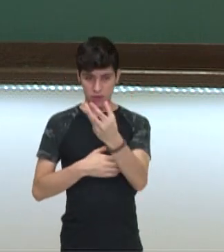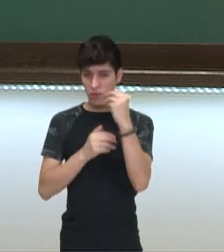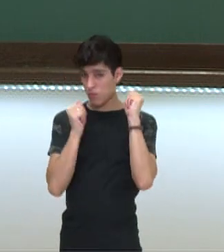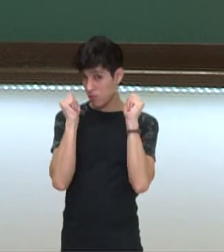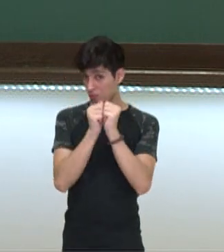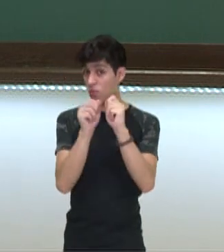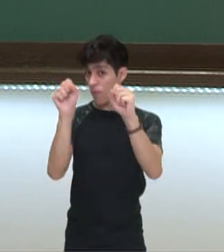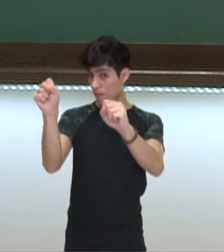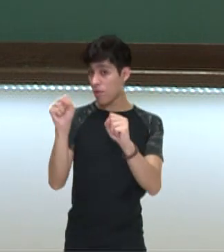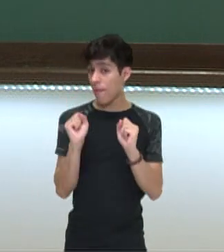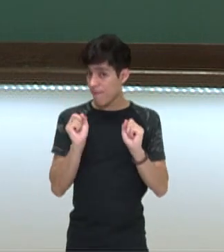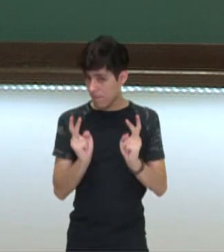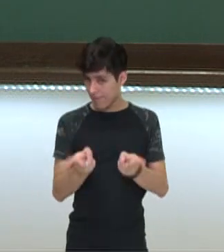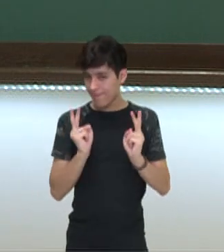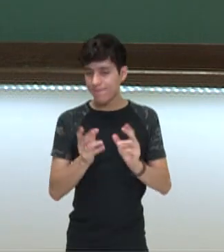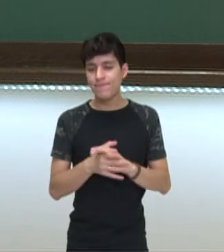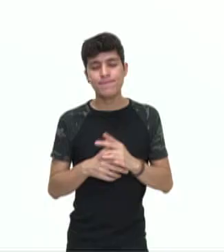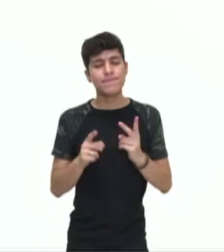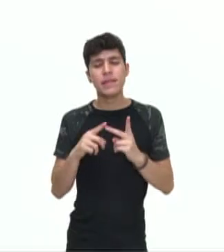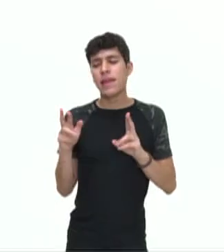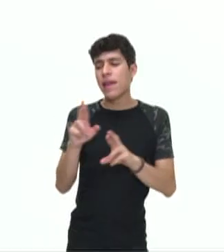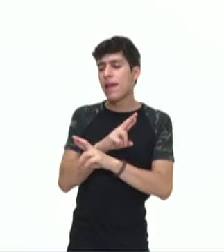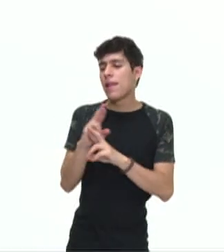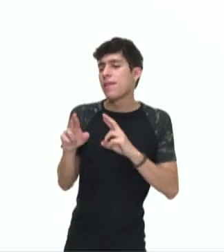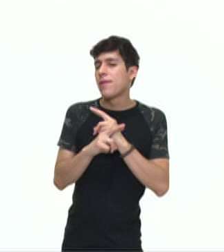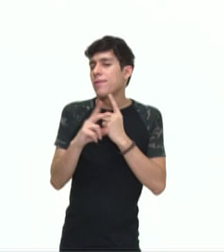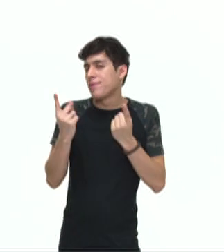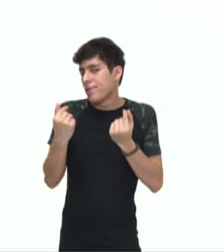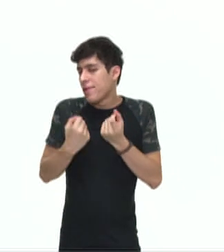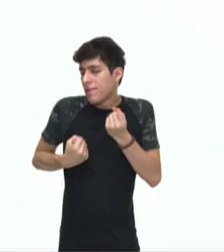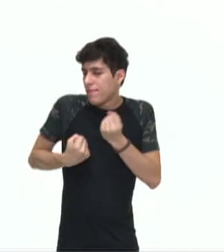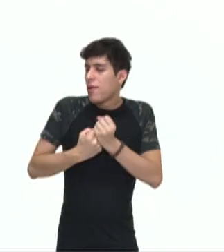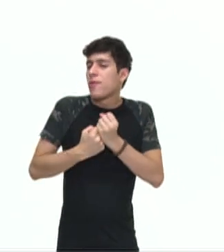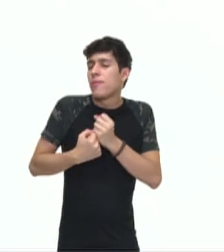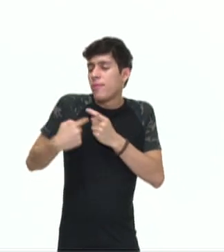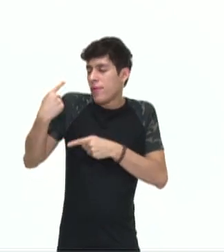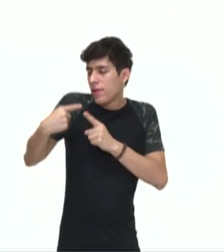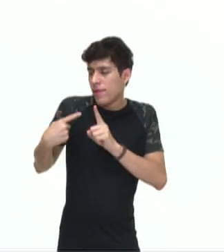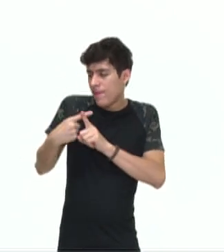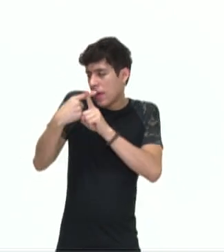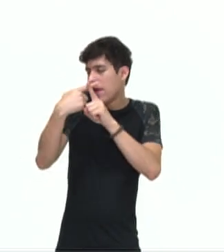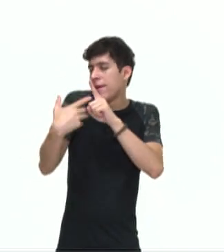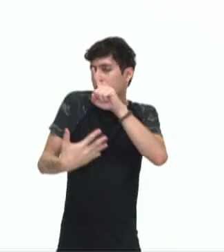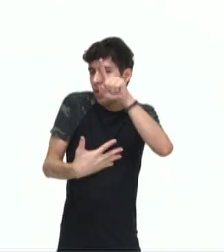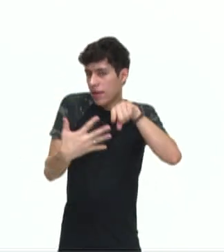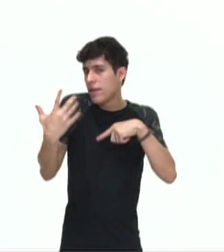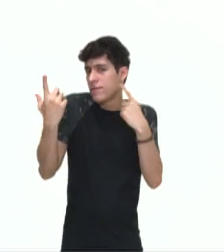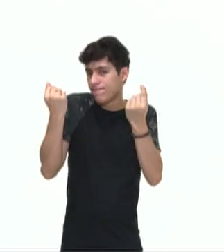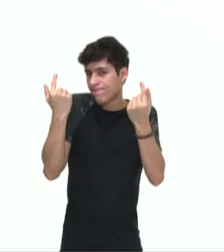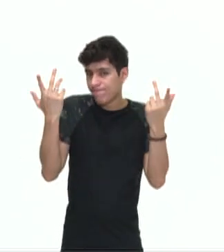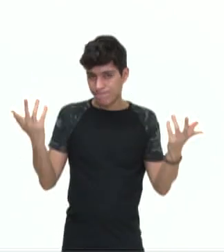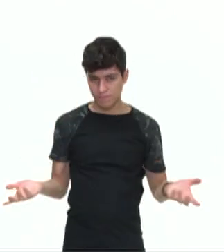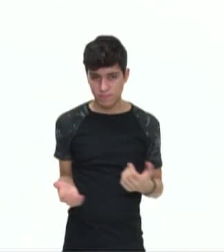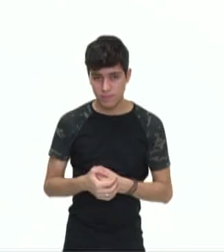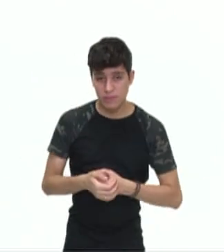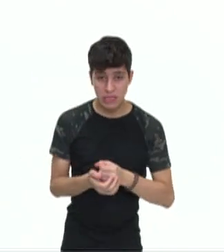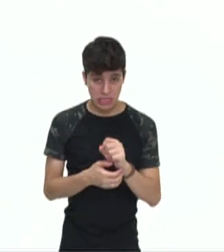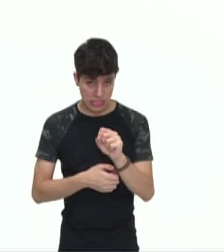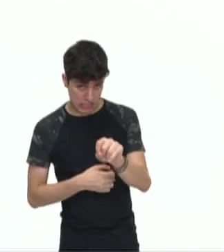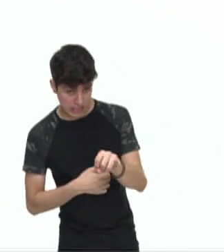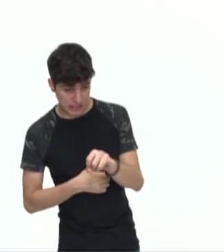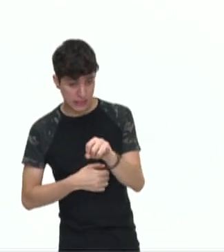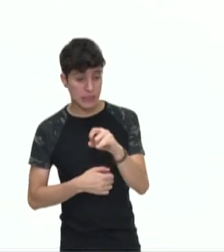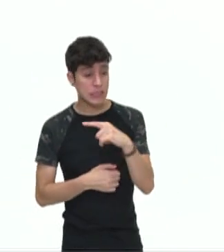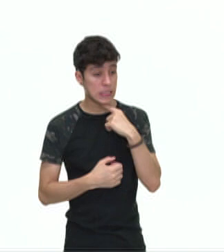no poder, e por outro lado você tem uma relação de verbas, benefícios, apoio político e principalmente financeiro. Se você não apoiasse isso